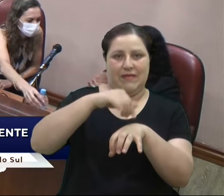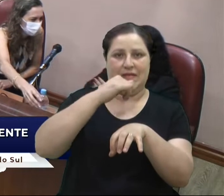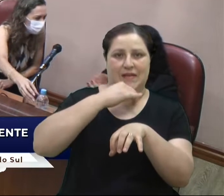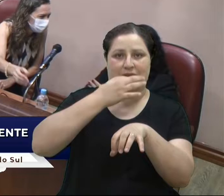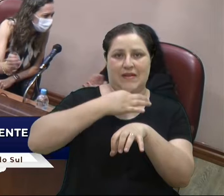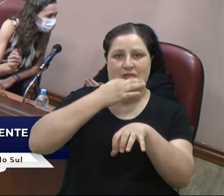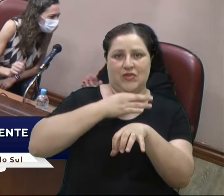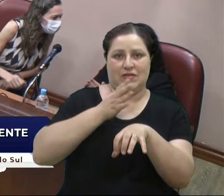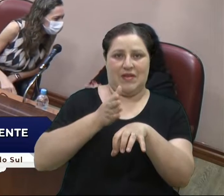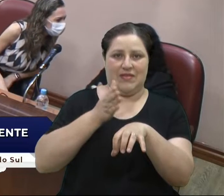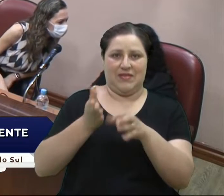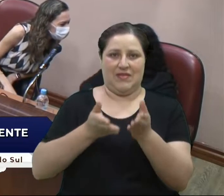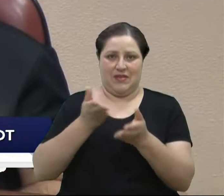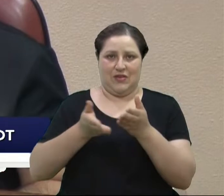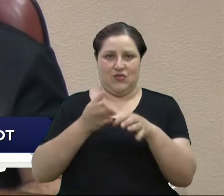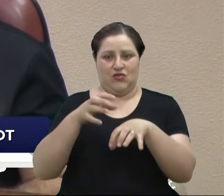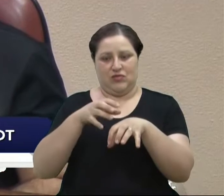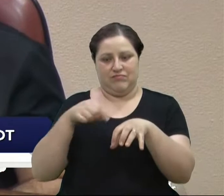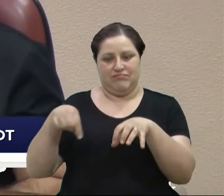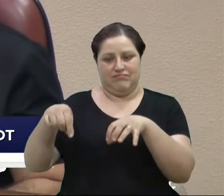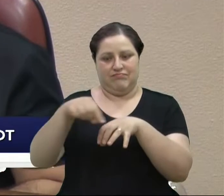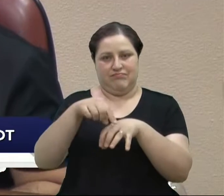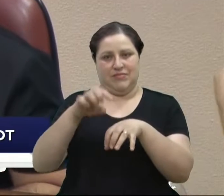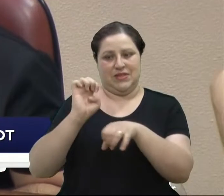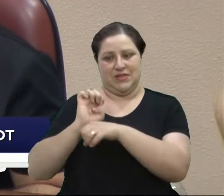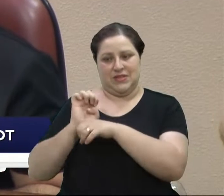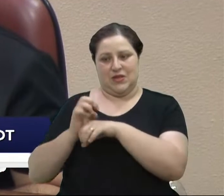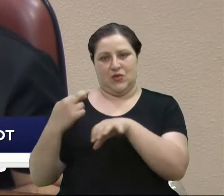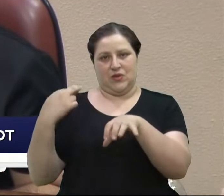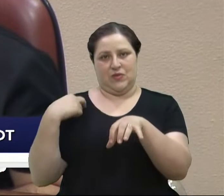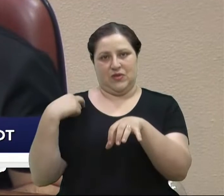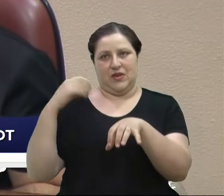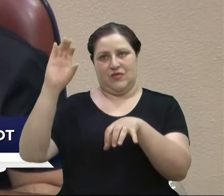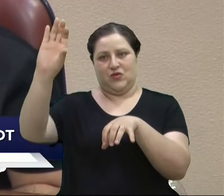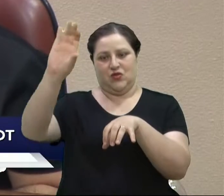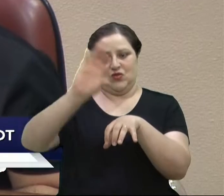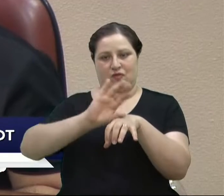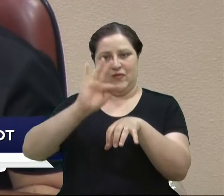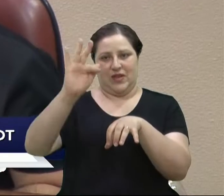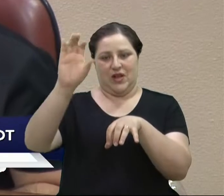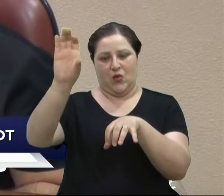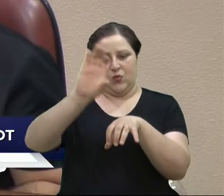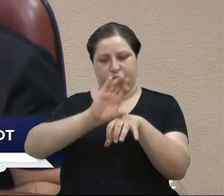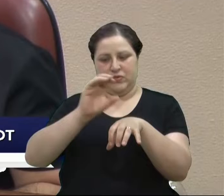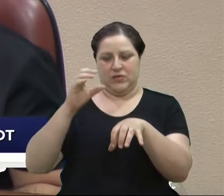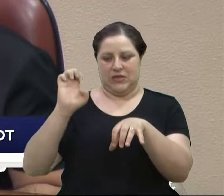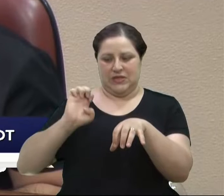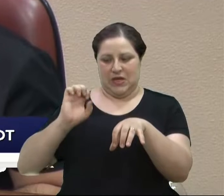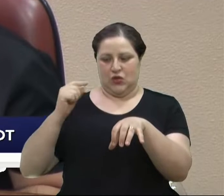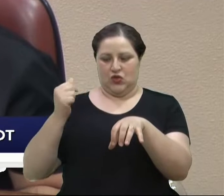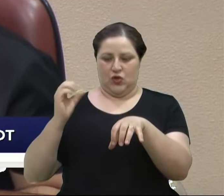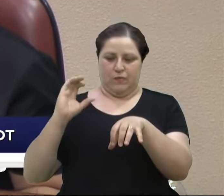contratação de novos serviços, eu vou passar a palavra para o Alexandre, que é o presidente do Conselho Municipal de Saúde, e que ele